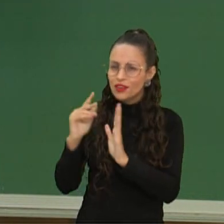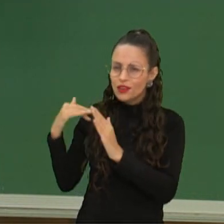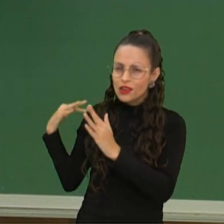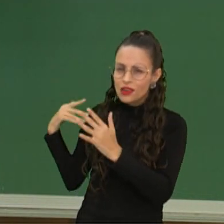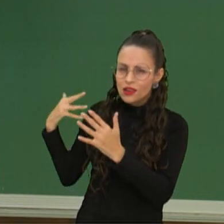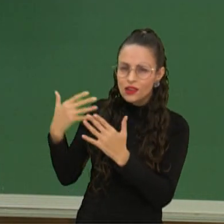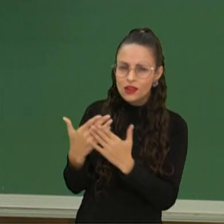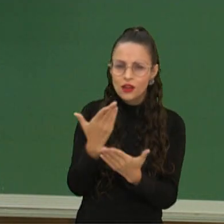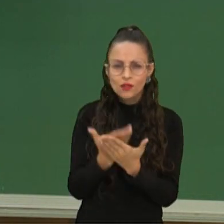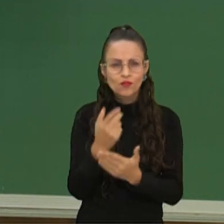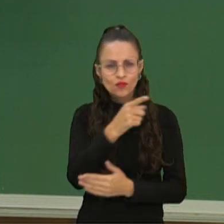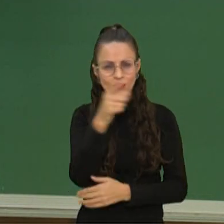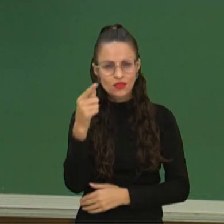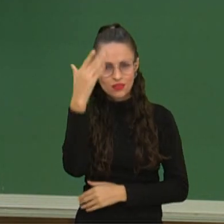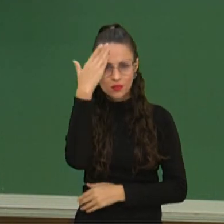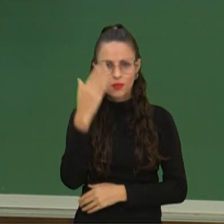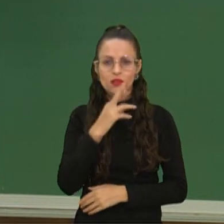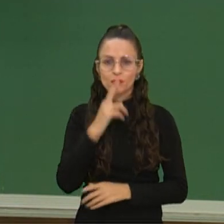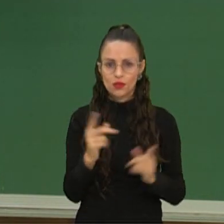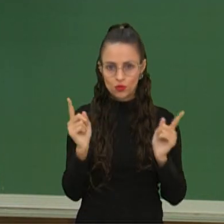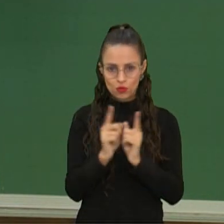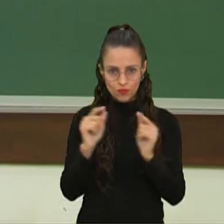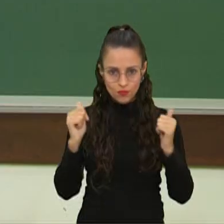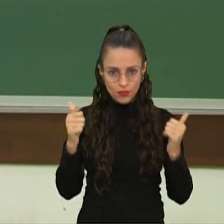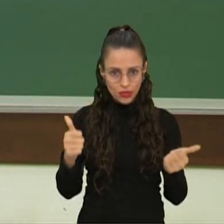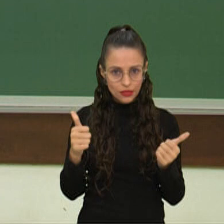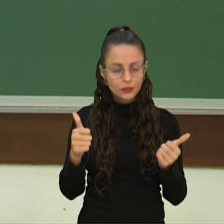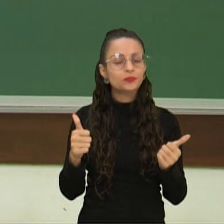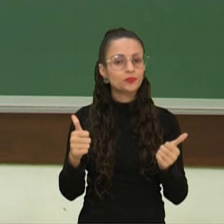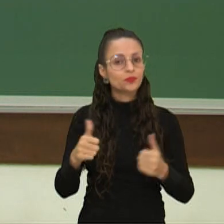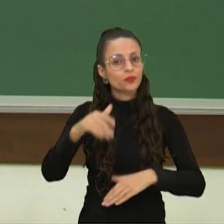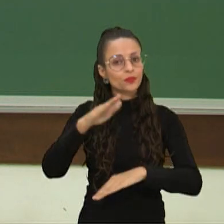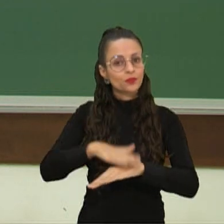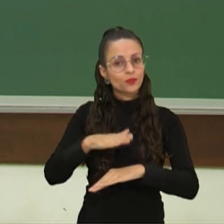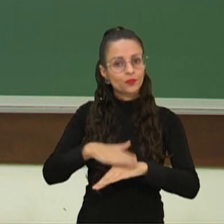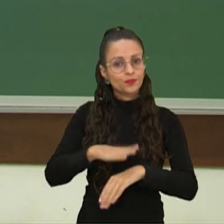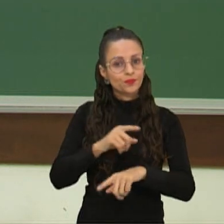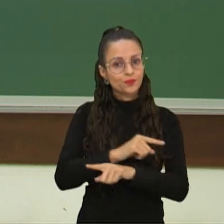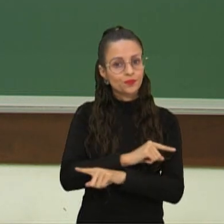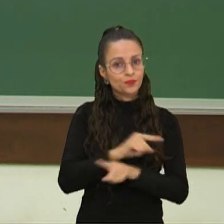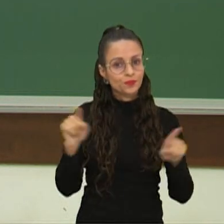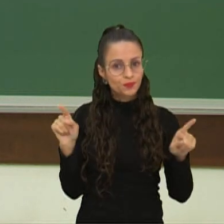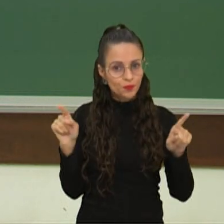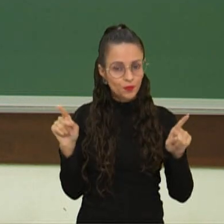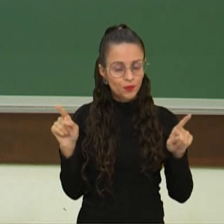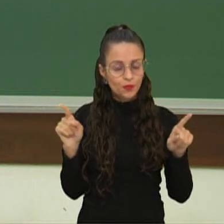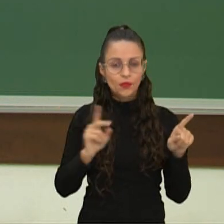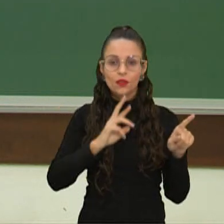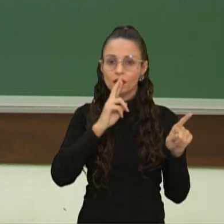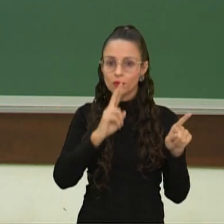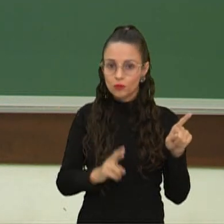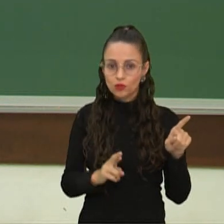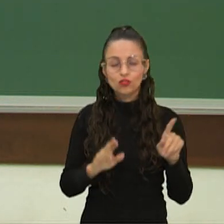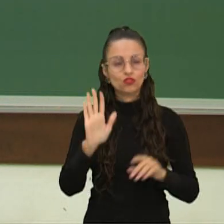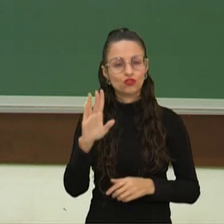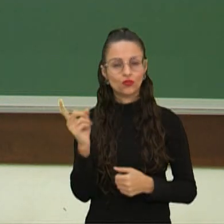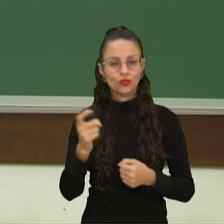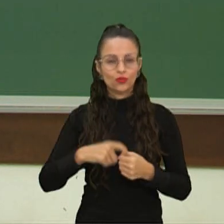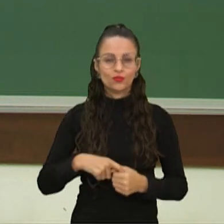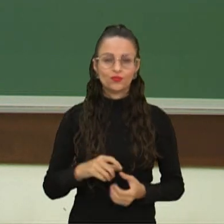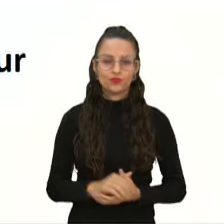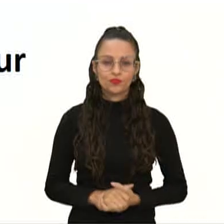Tenho certeza que você sabe como responder, beleza? Então eu vou dar um tempinho para vocês poderem responder, daí a gente já